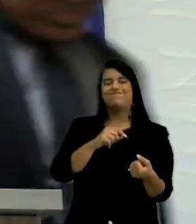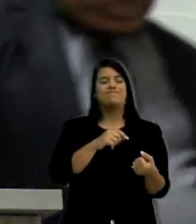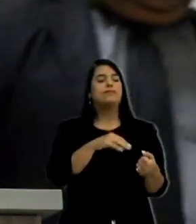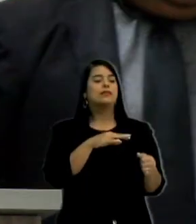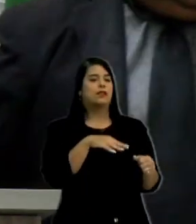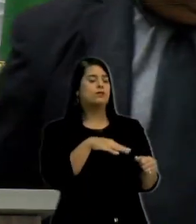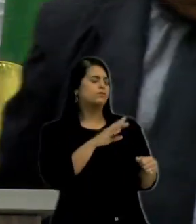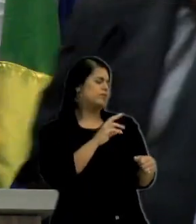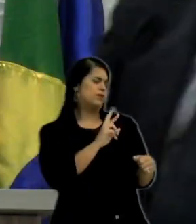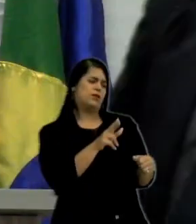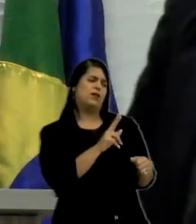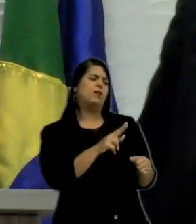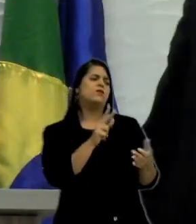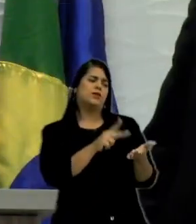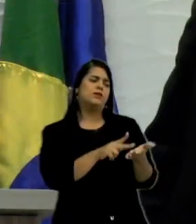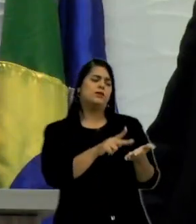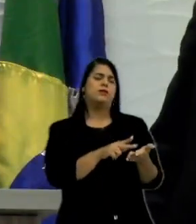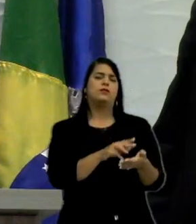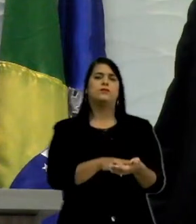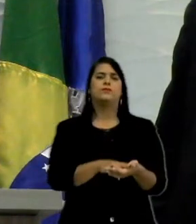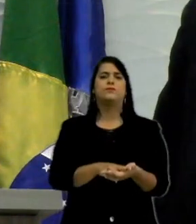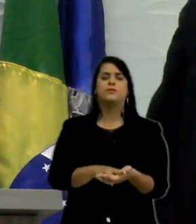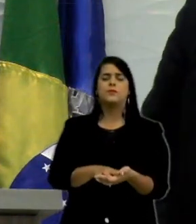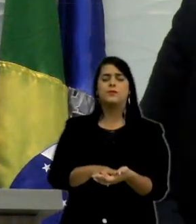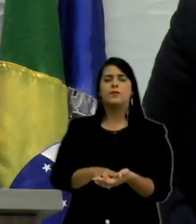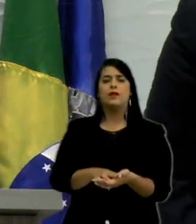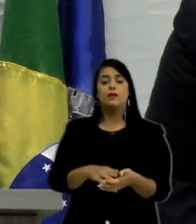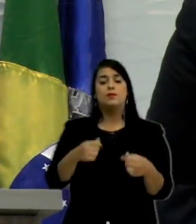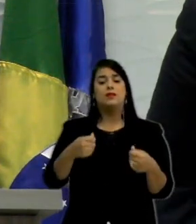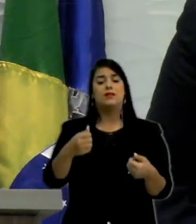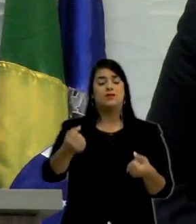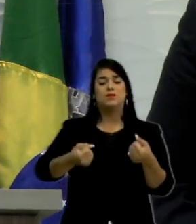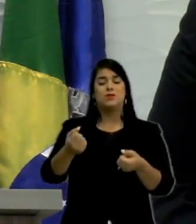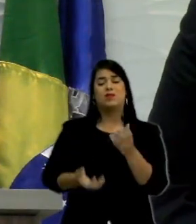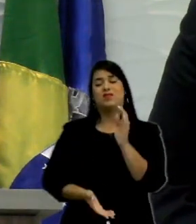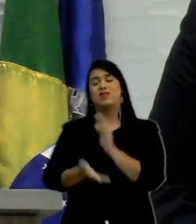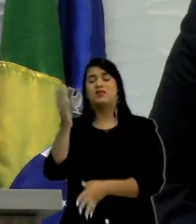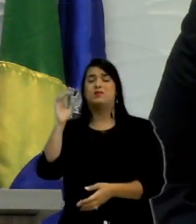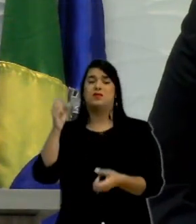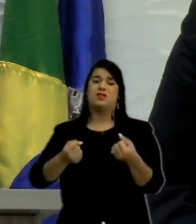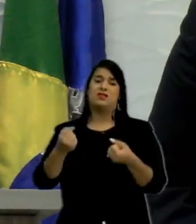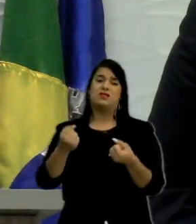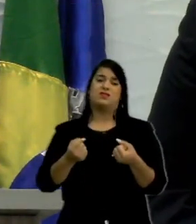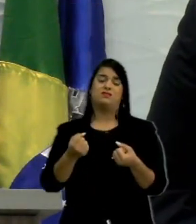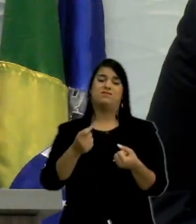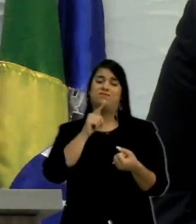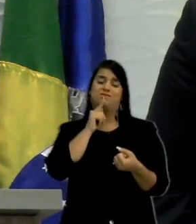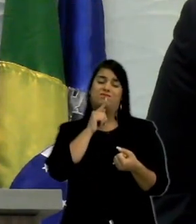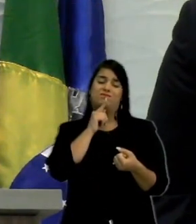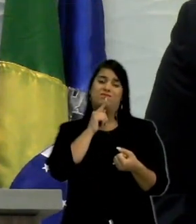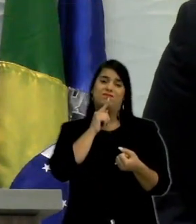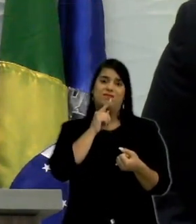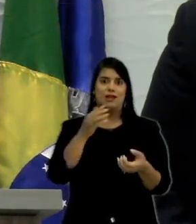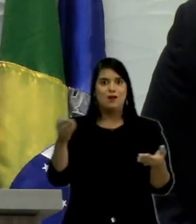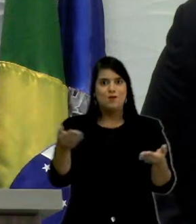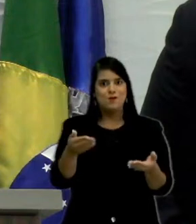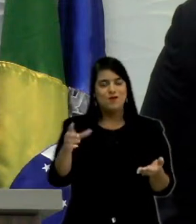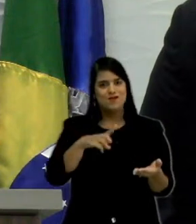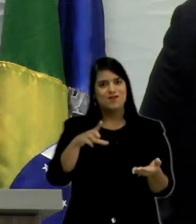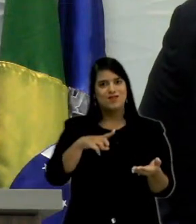Gilson, lá em Garanhuns. Hoje nós temos aqui para atender a população, que são vocês, a população. Hoje nós